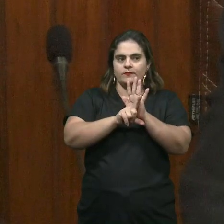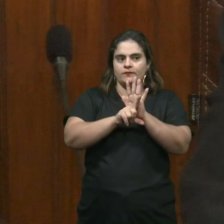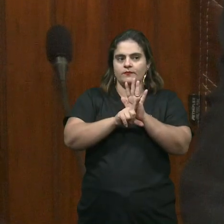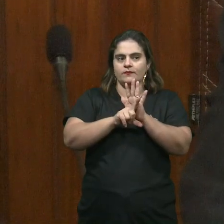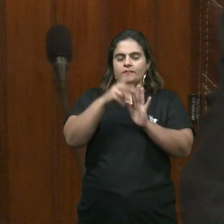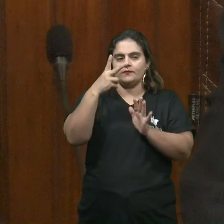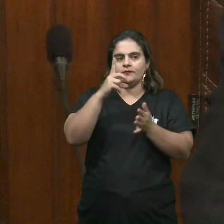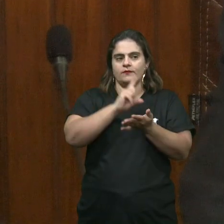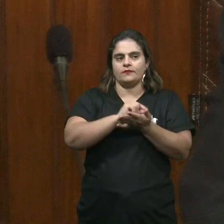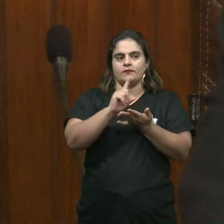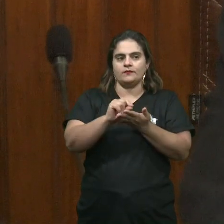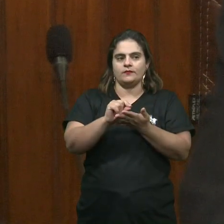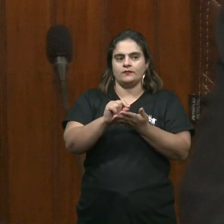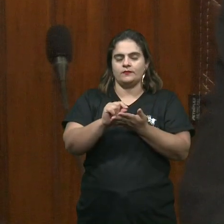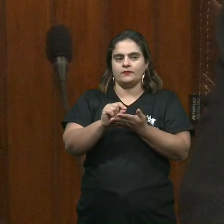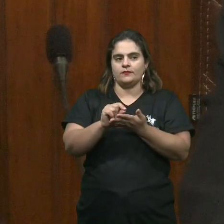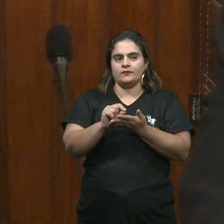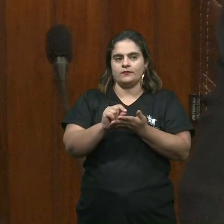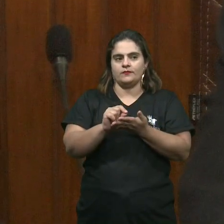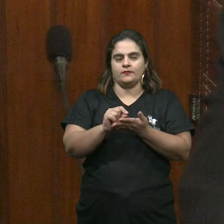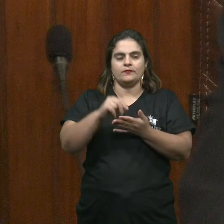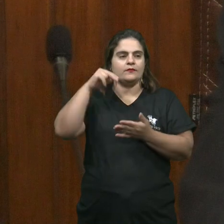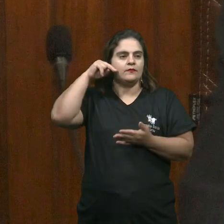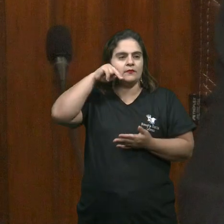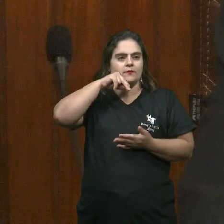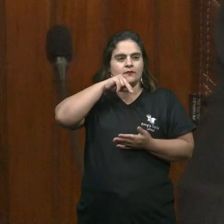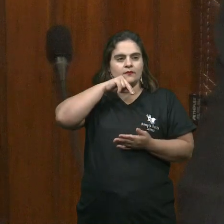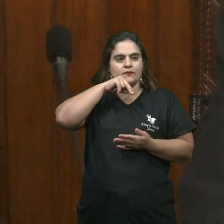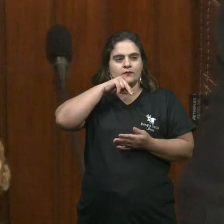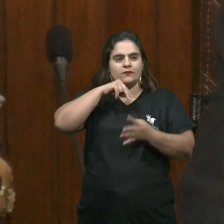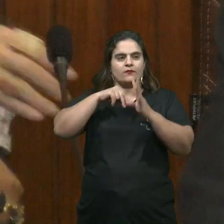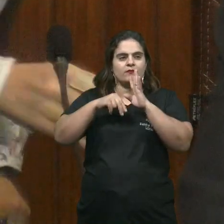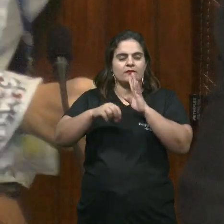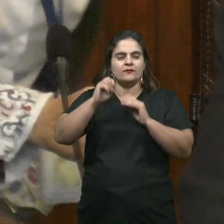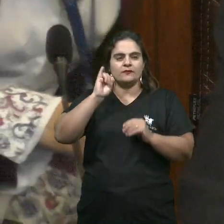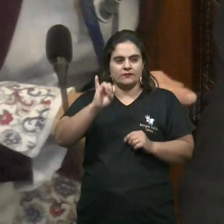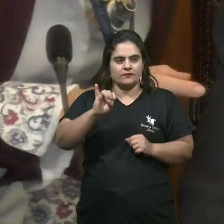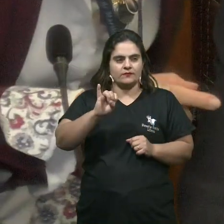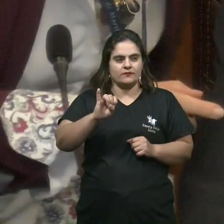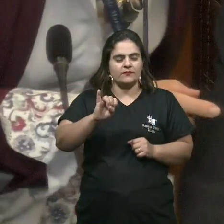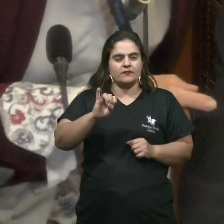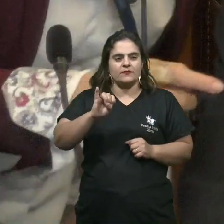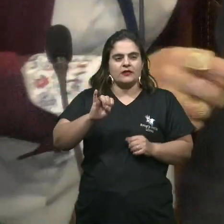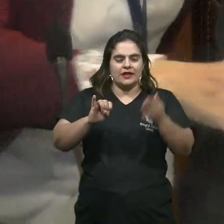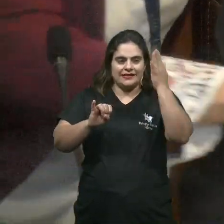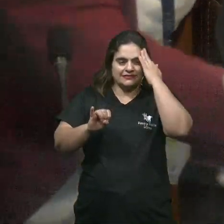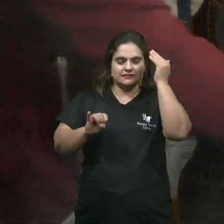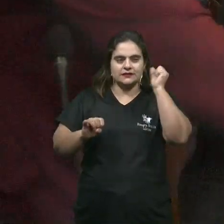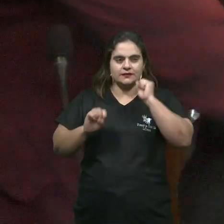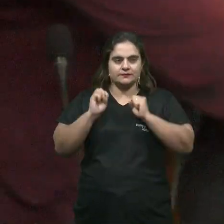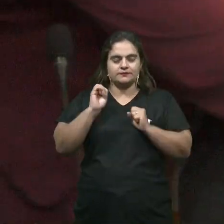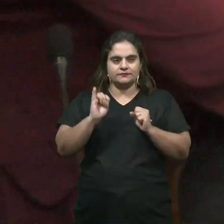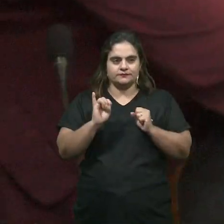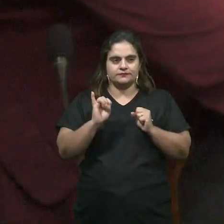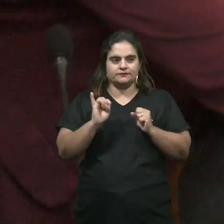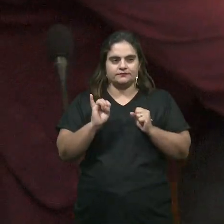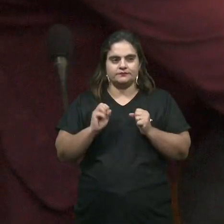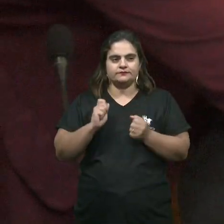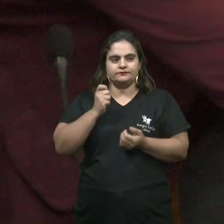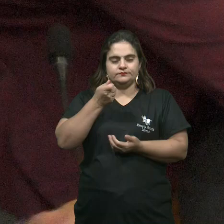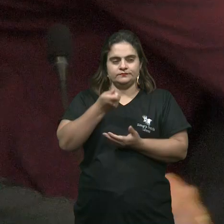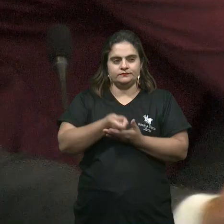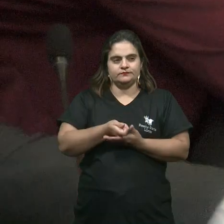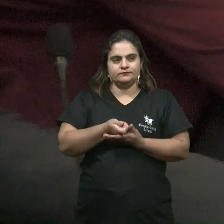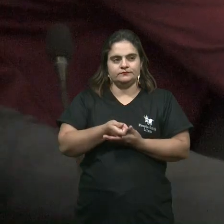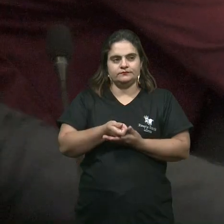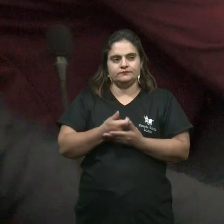Conhecido por dois artigos. O doutor Nechard tem conhecimento se foram adquiridos... Isso daí é que estão cobrando pela participação